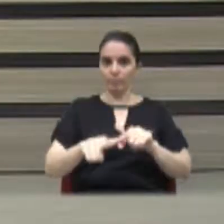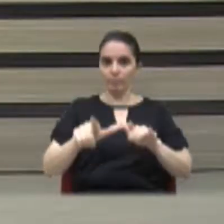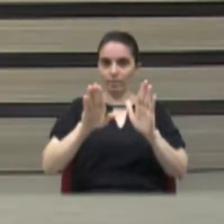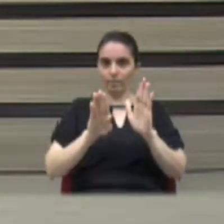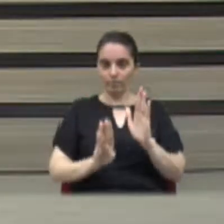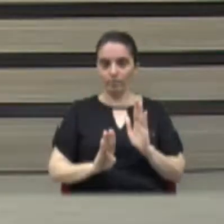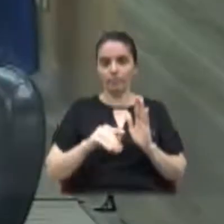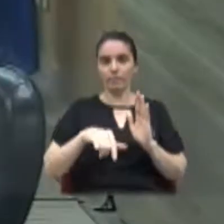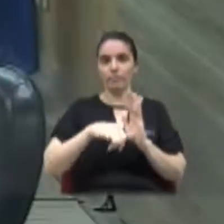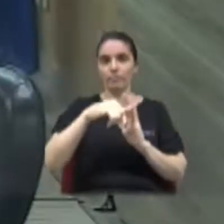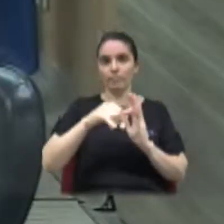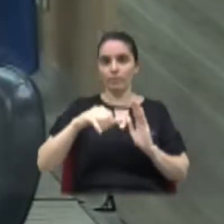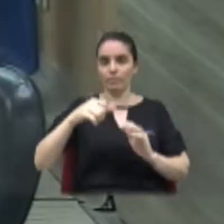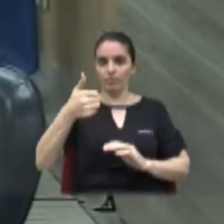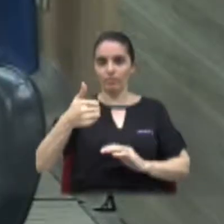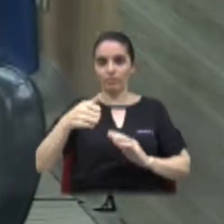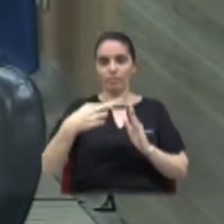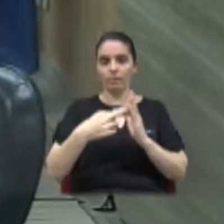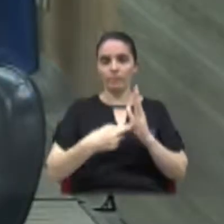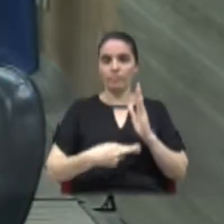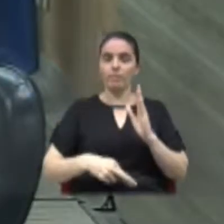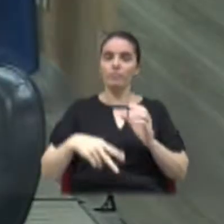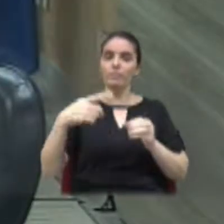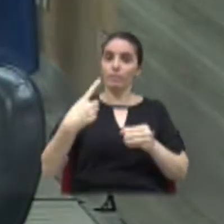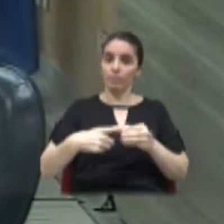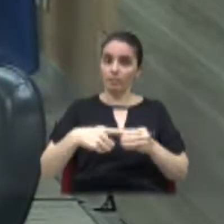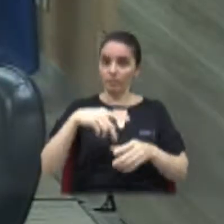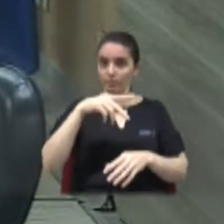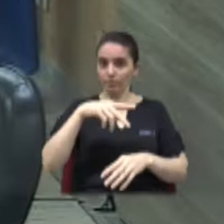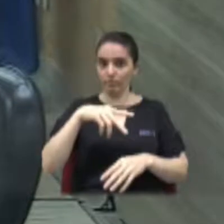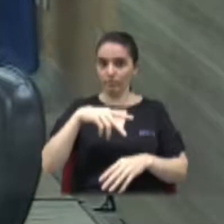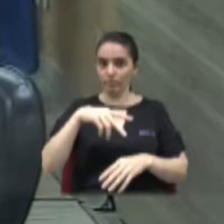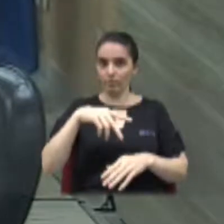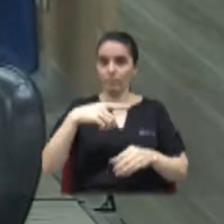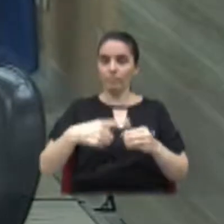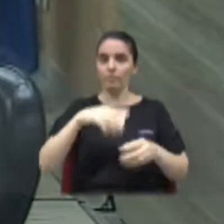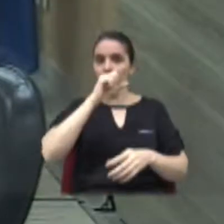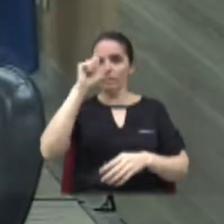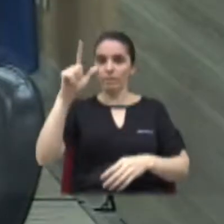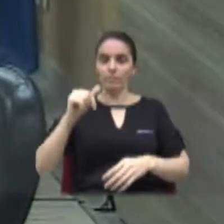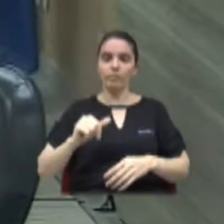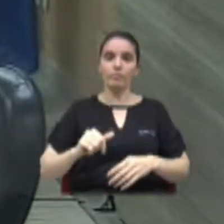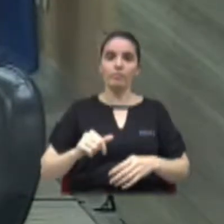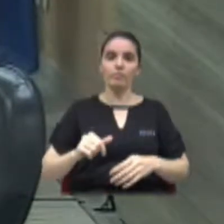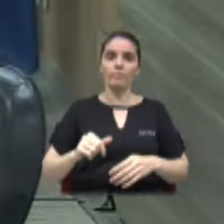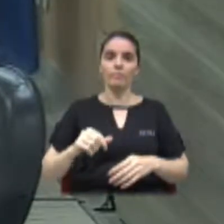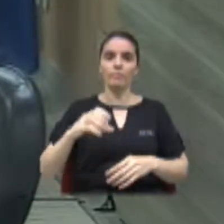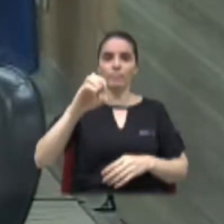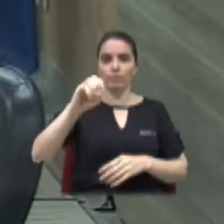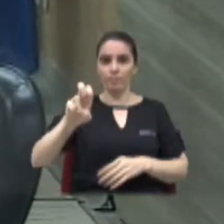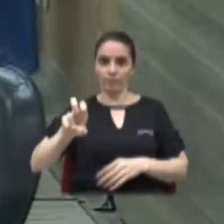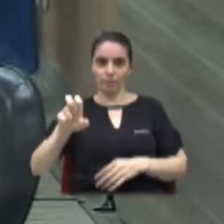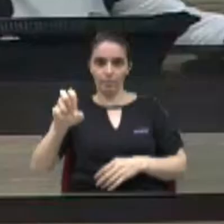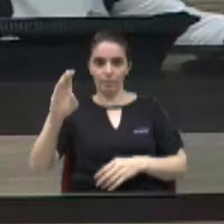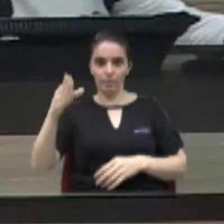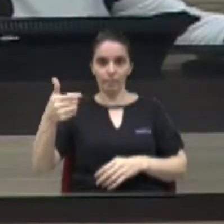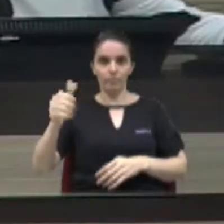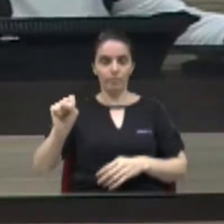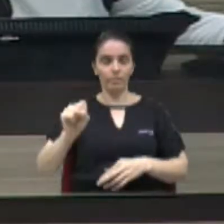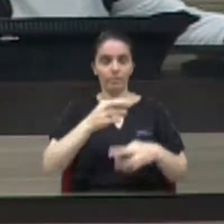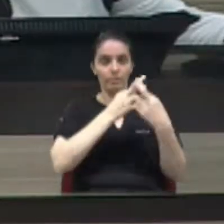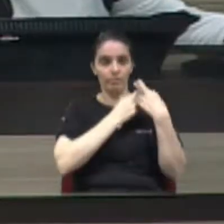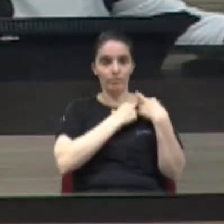do artigo 192 do Regimento Interno desta Câmara Municipal de Limeira, que o projeto de lei complementar 0518, de autoria do